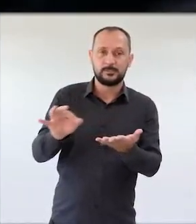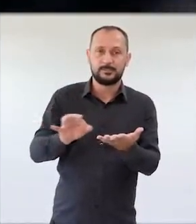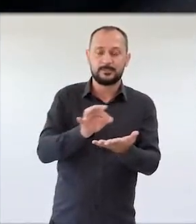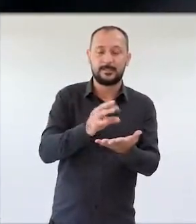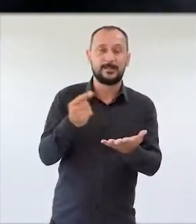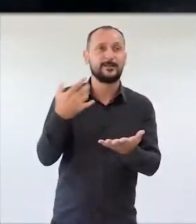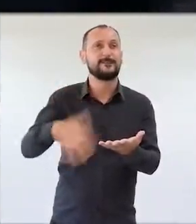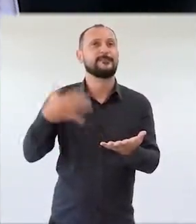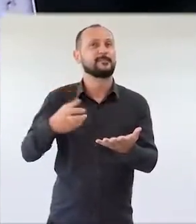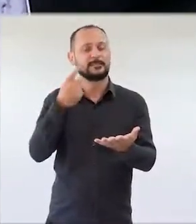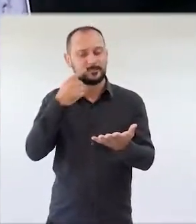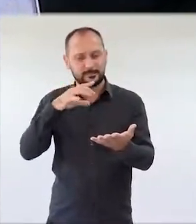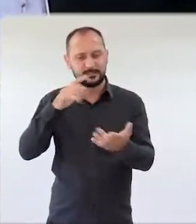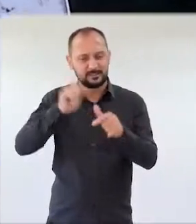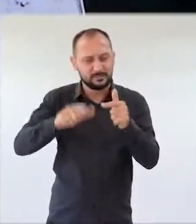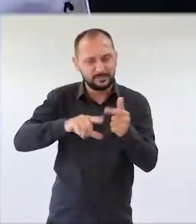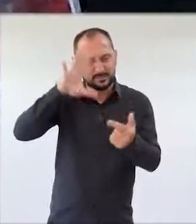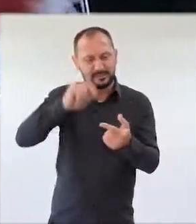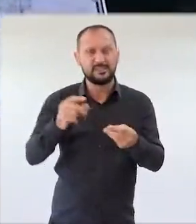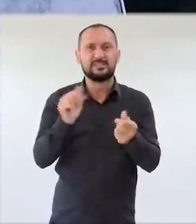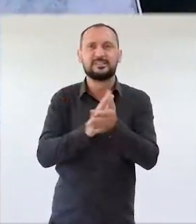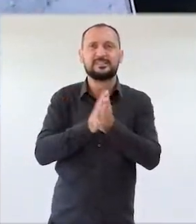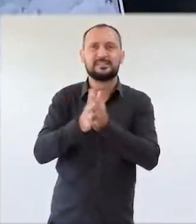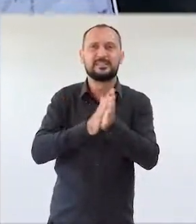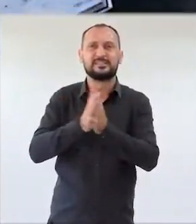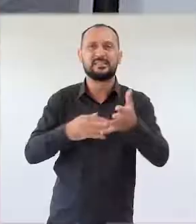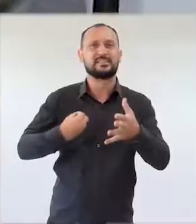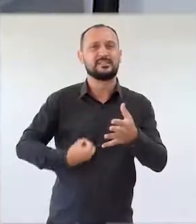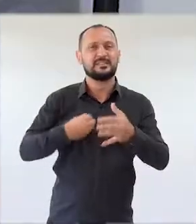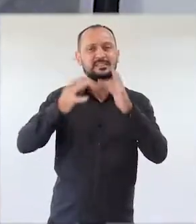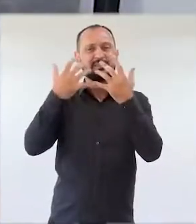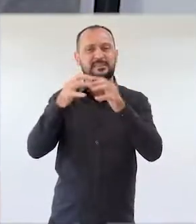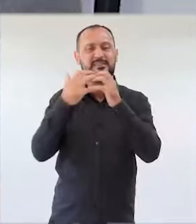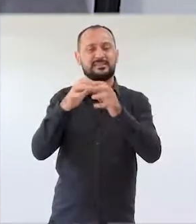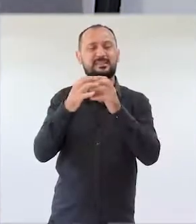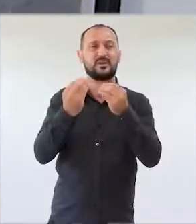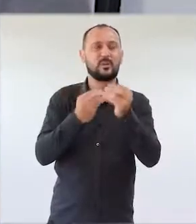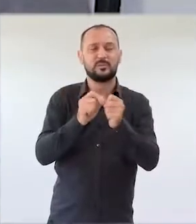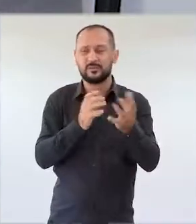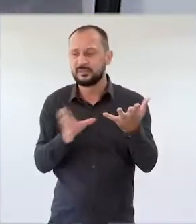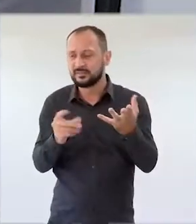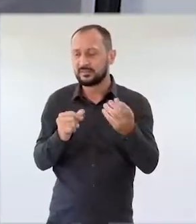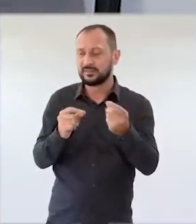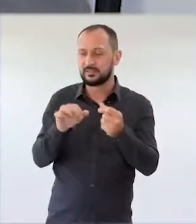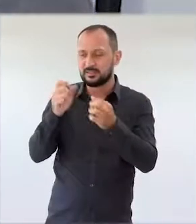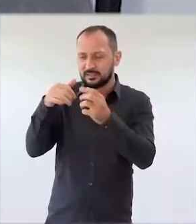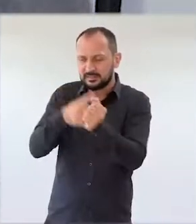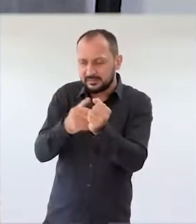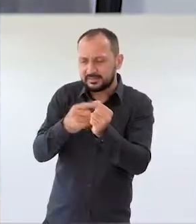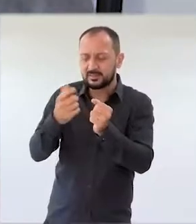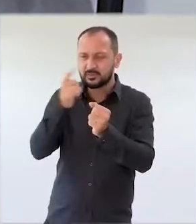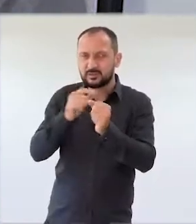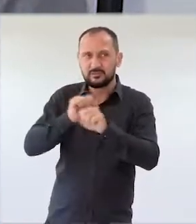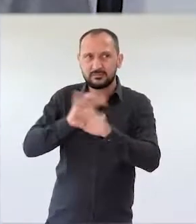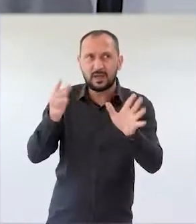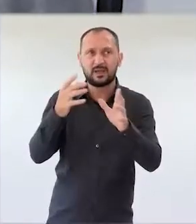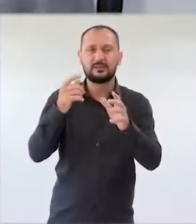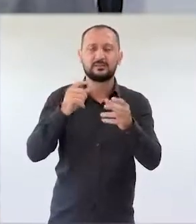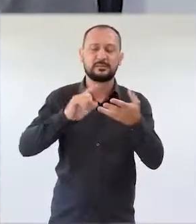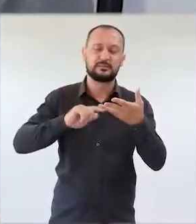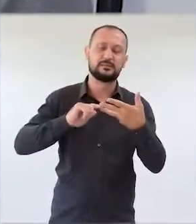está querendo resolver alguma coisa na sua vida e você não sabe para onde você vai, e você tenta desvendar aquilo. Então, tem